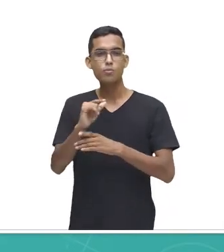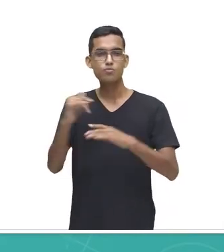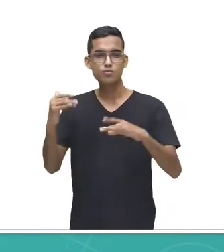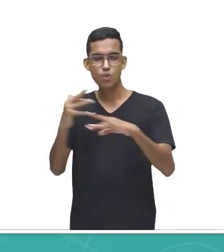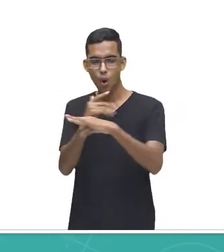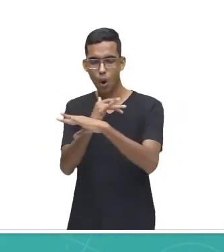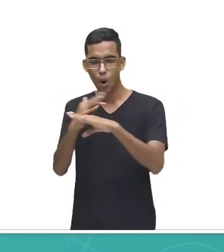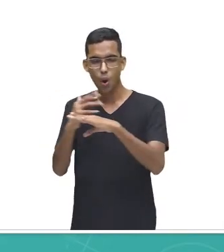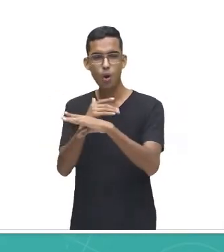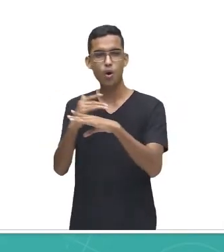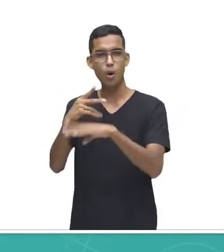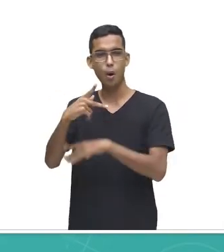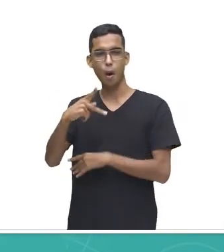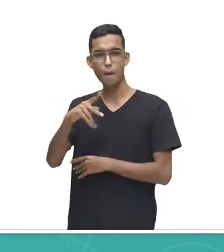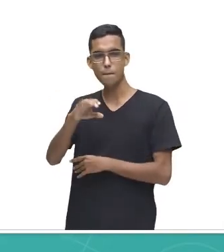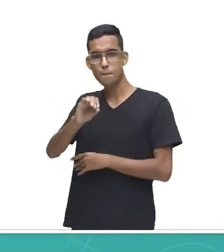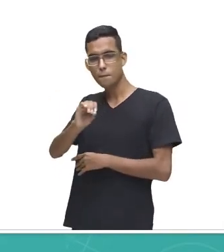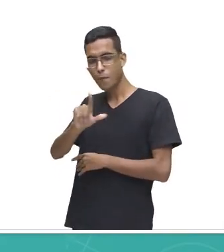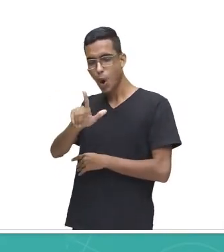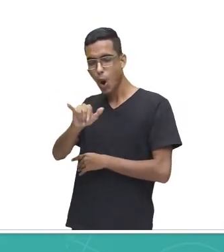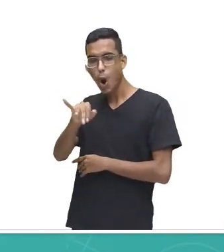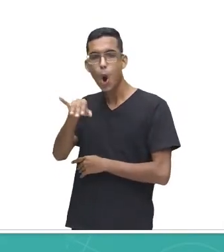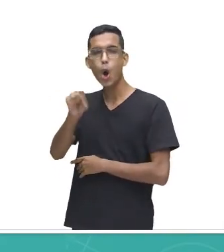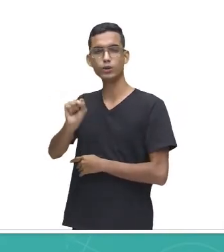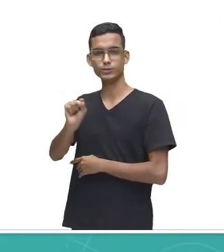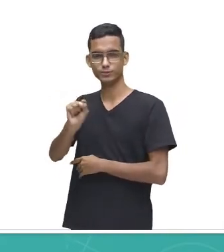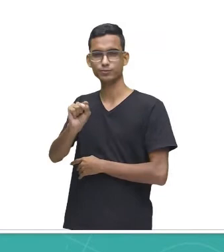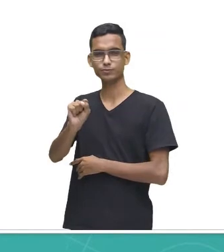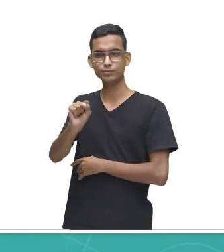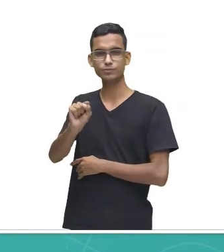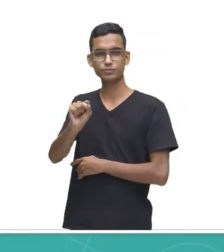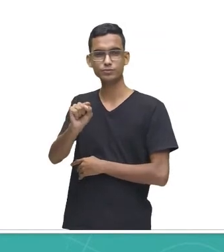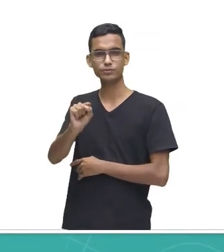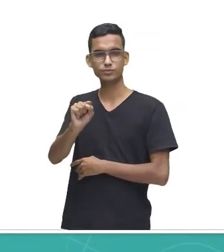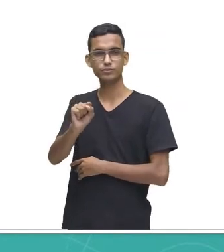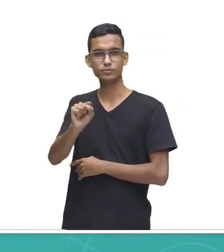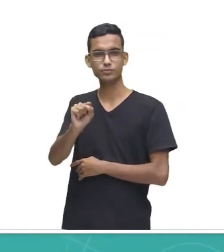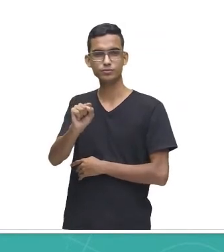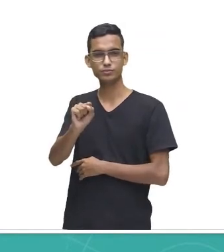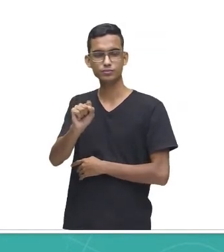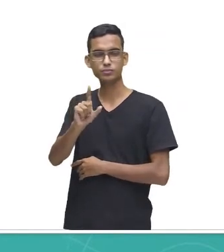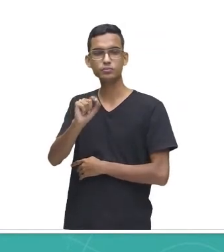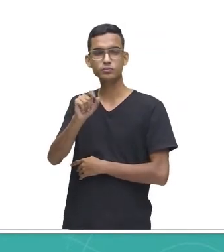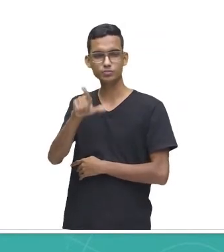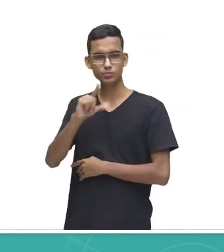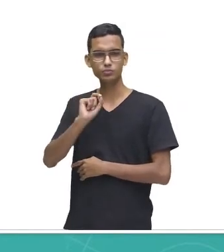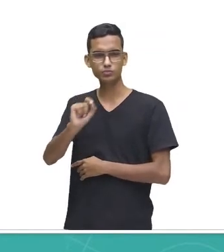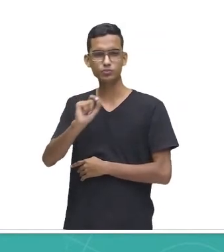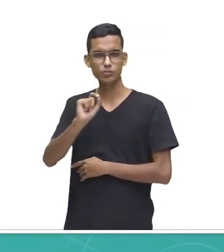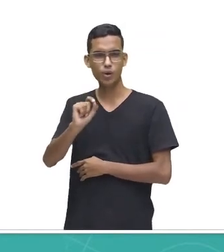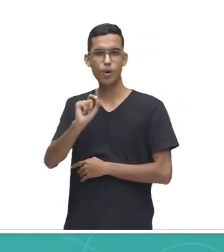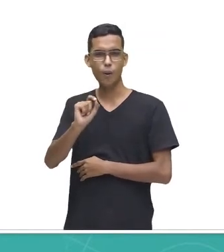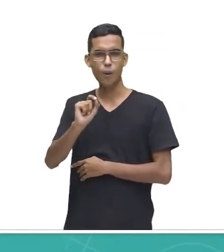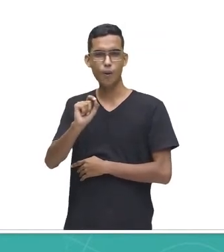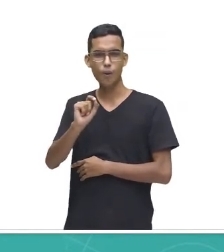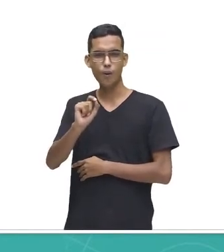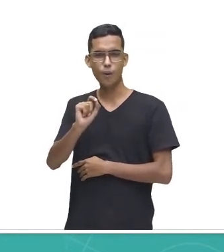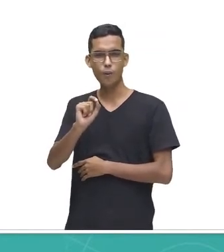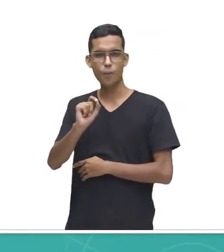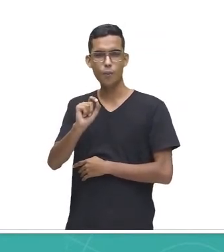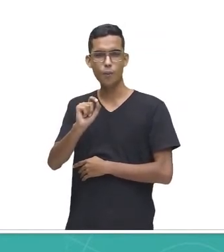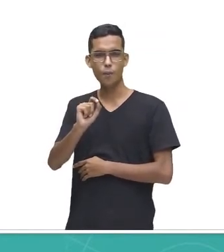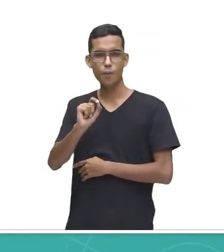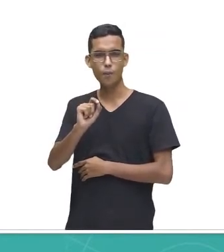propriedades comunais, que agora, de certa forma, vão serem privatizadas e vão dar vida